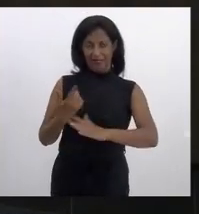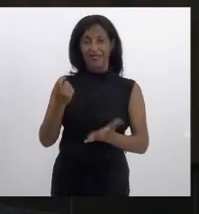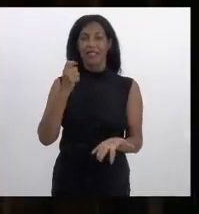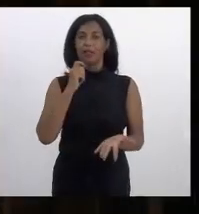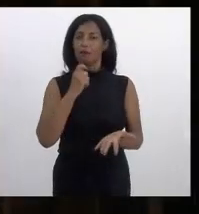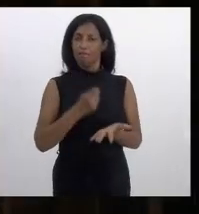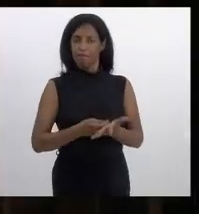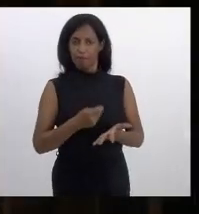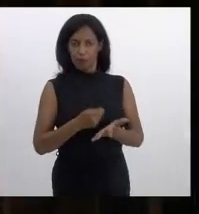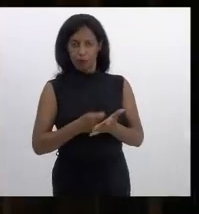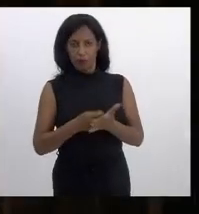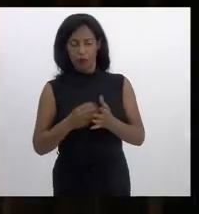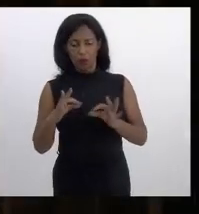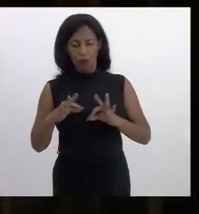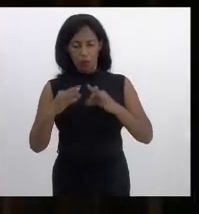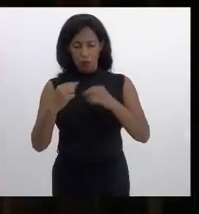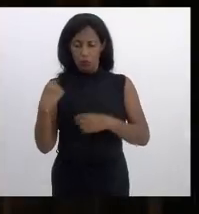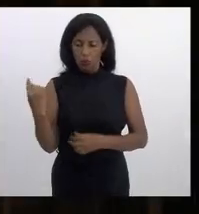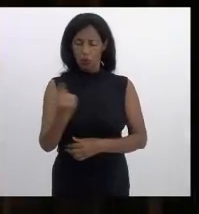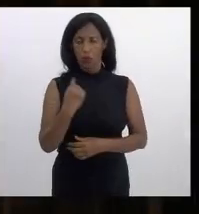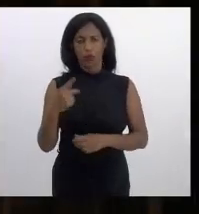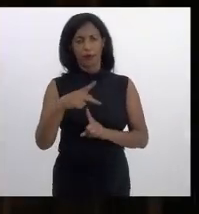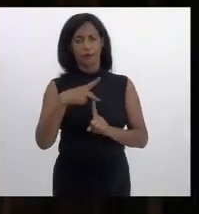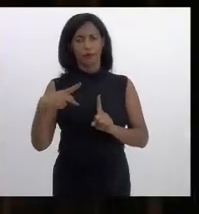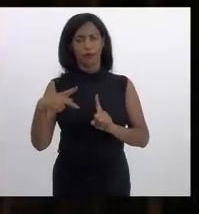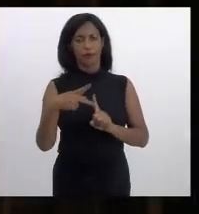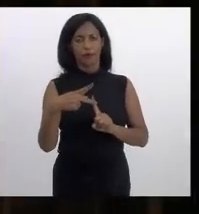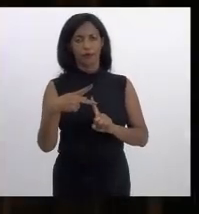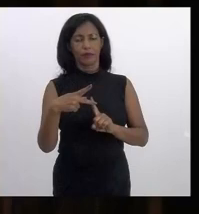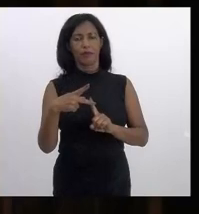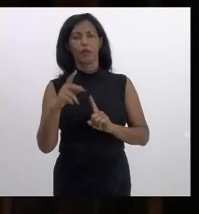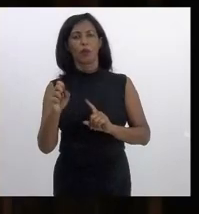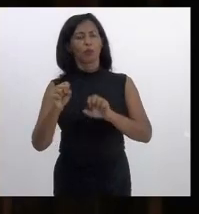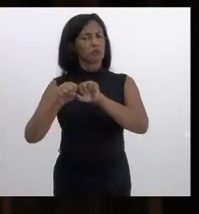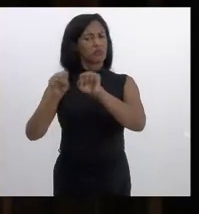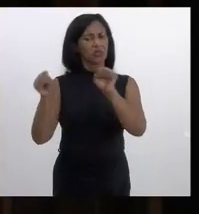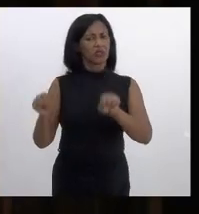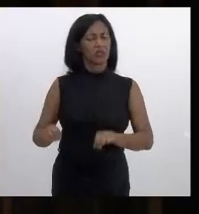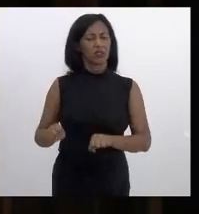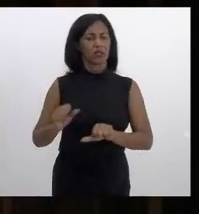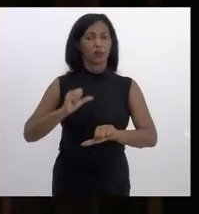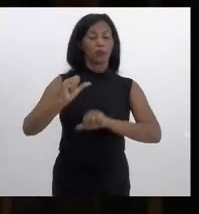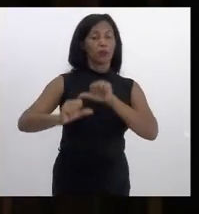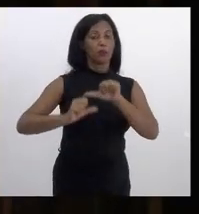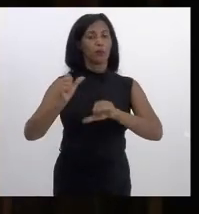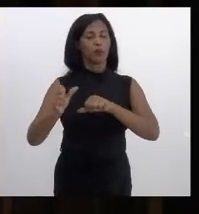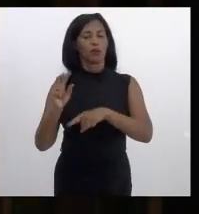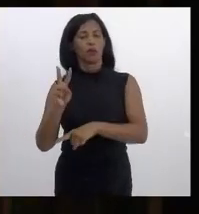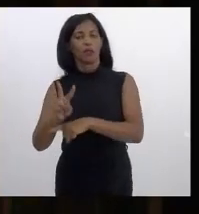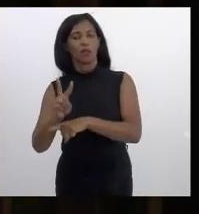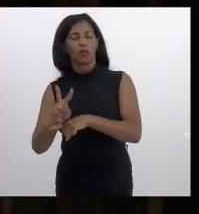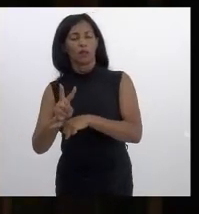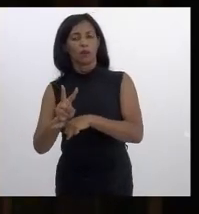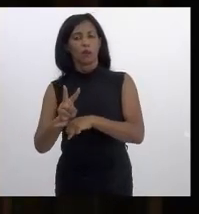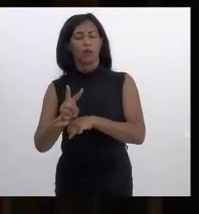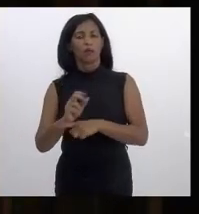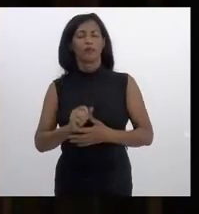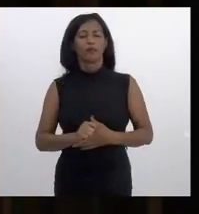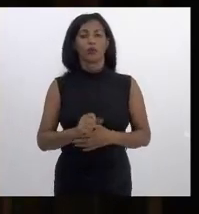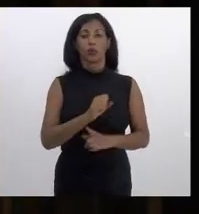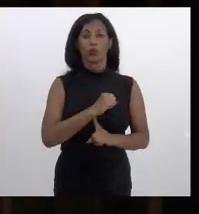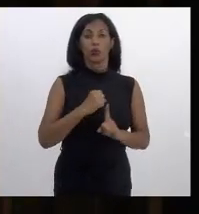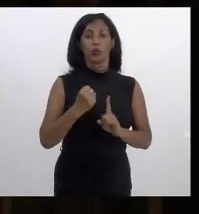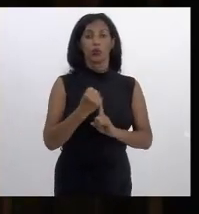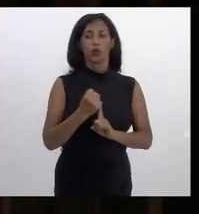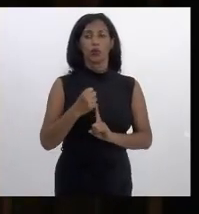que cobrar que toda questão Nossa da Previdência o que sistema mudança proteção social